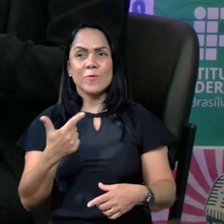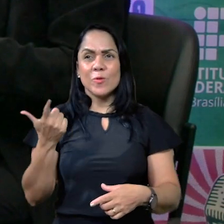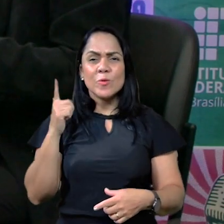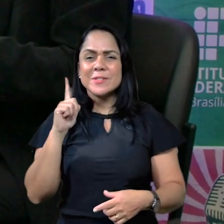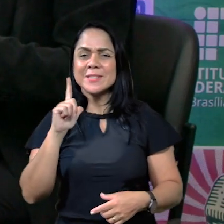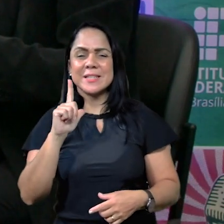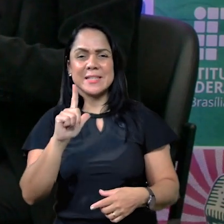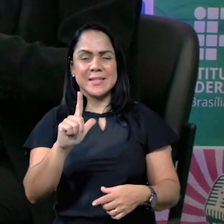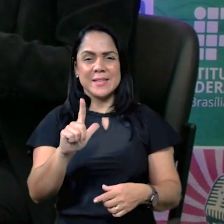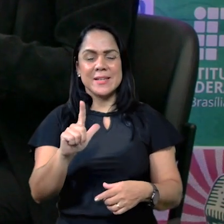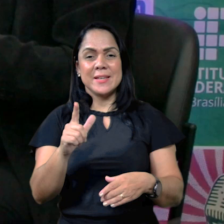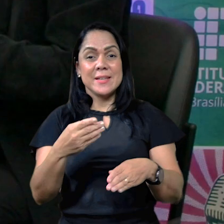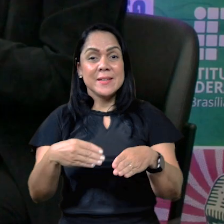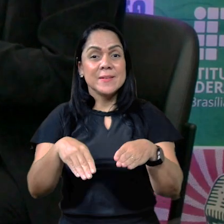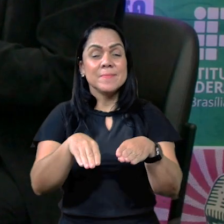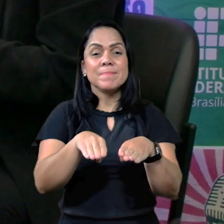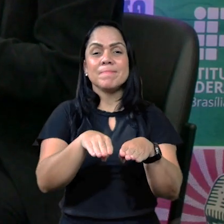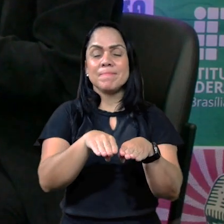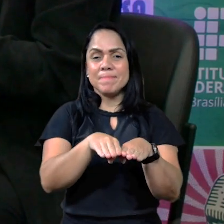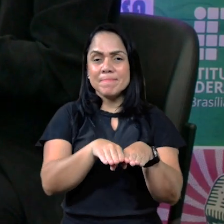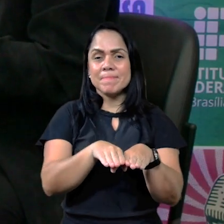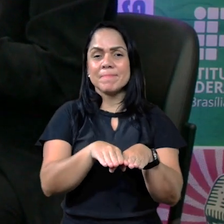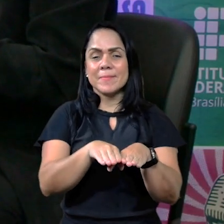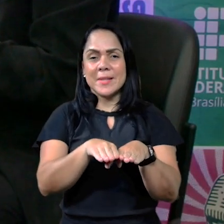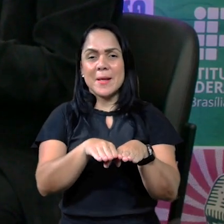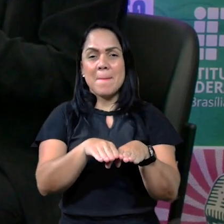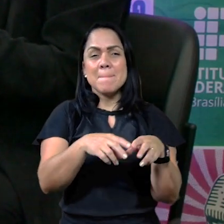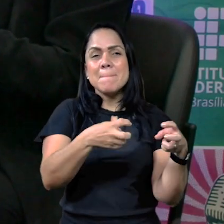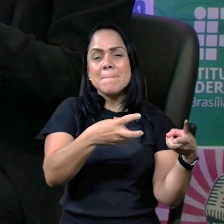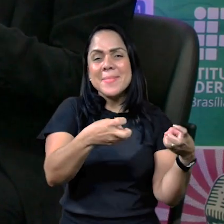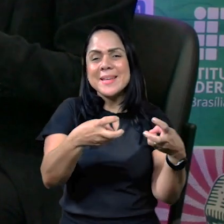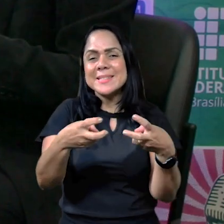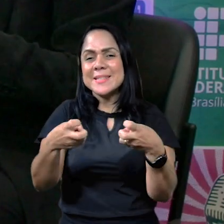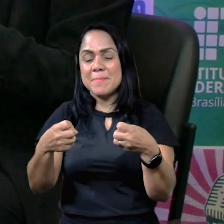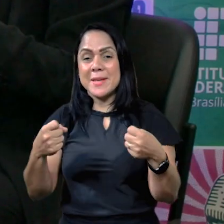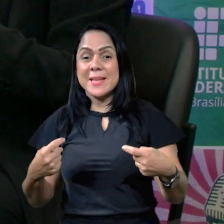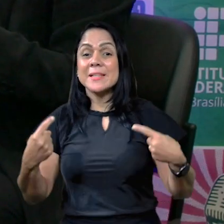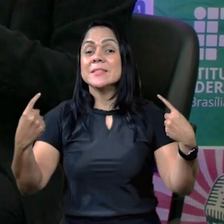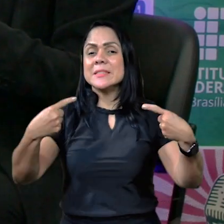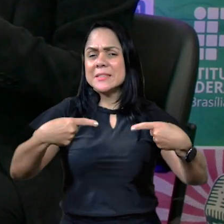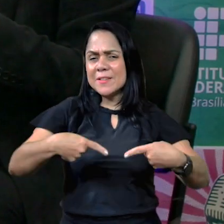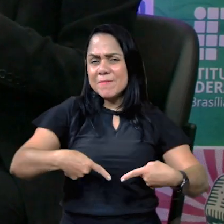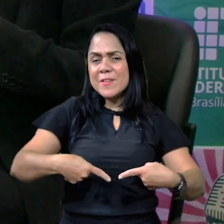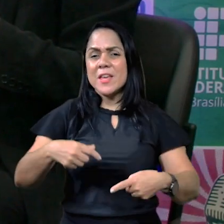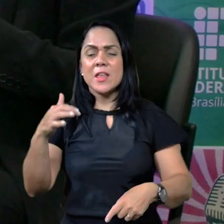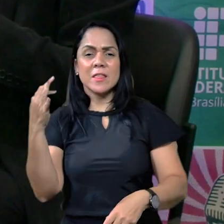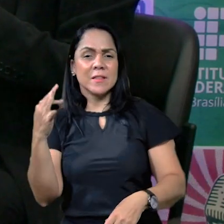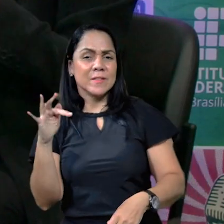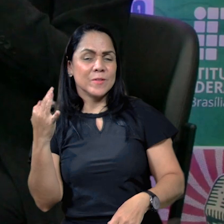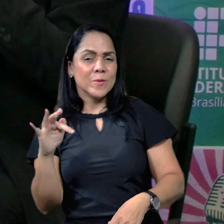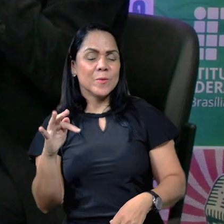ser empático com essa pessoa a ponto de captar desafios, dores,